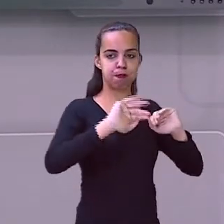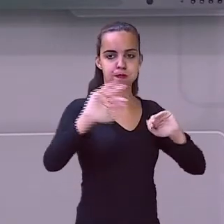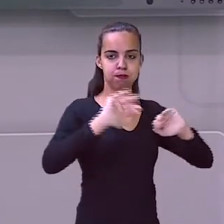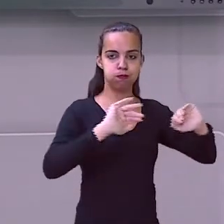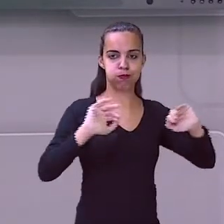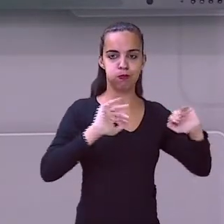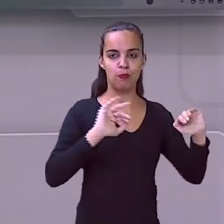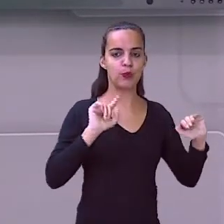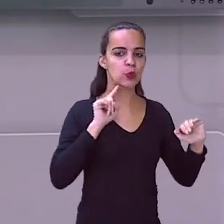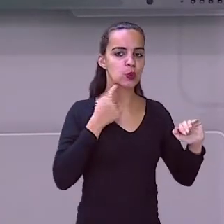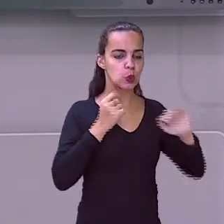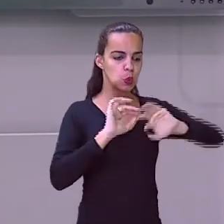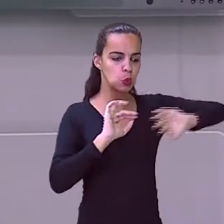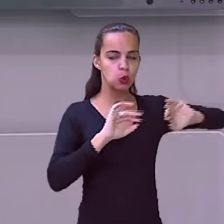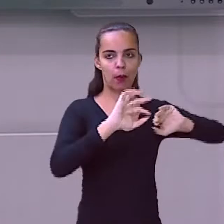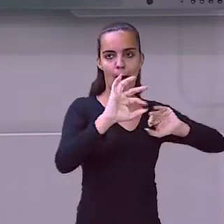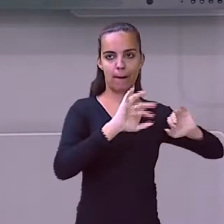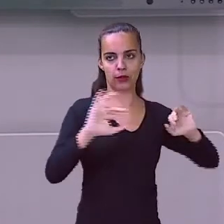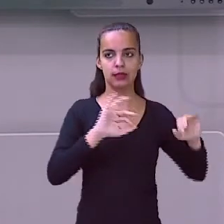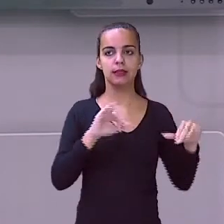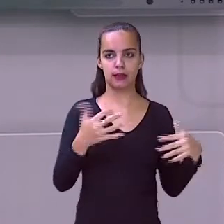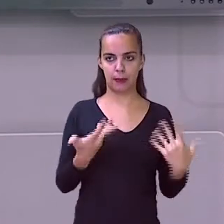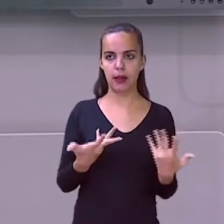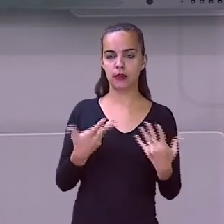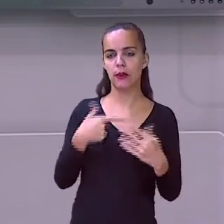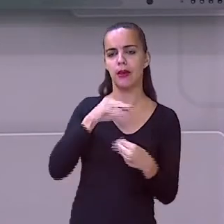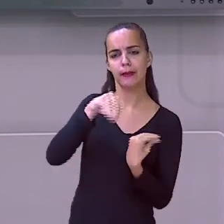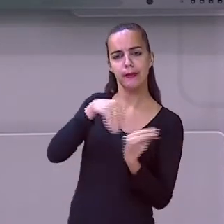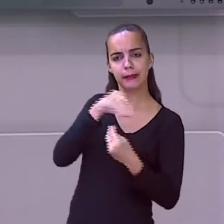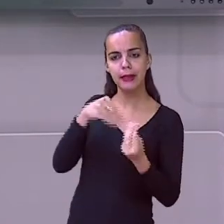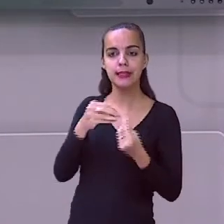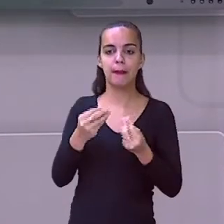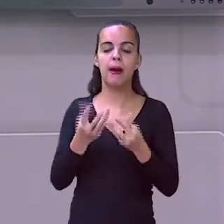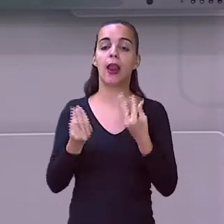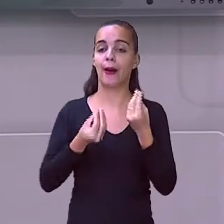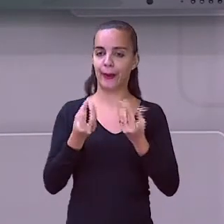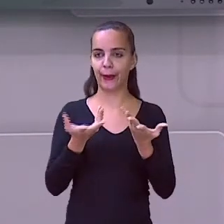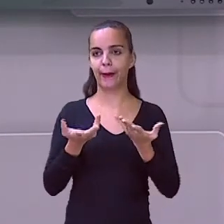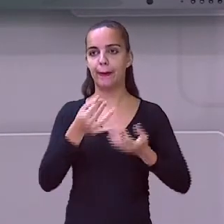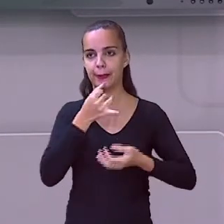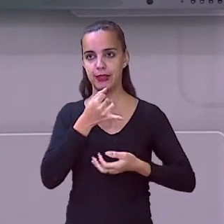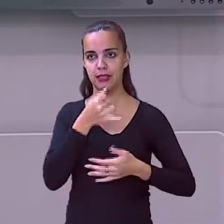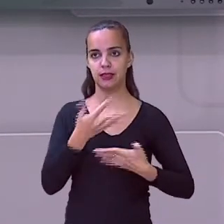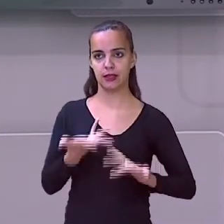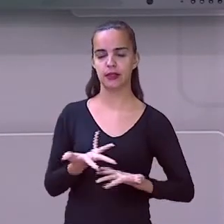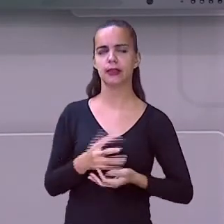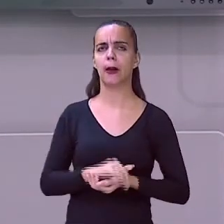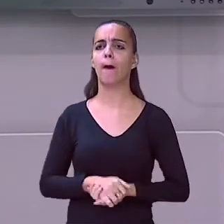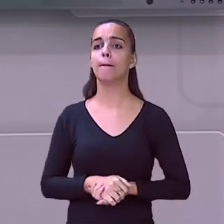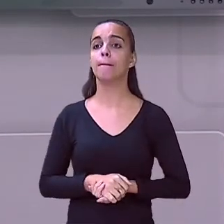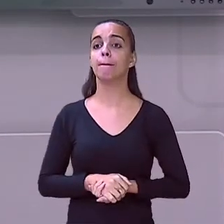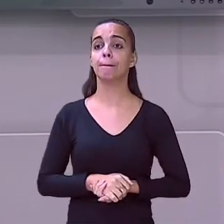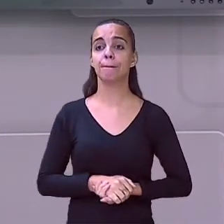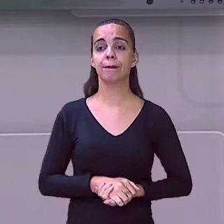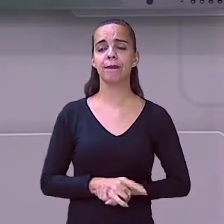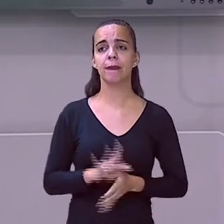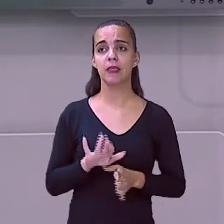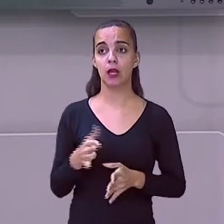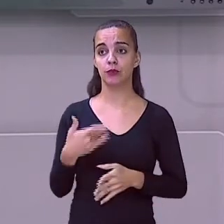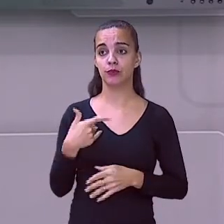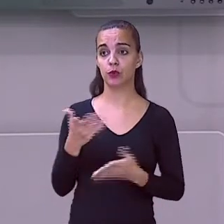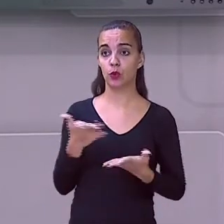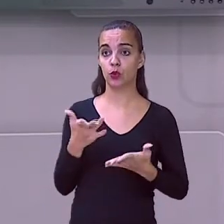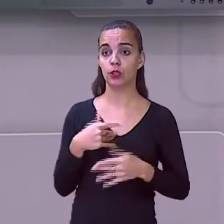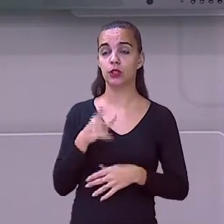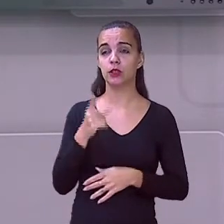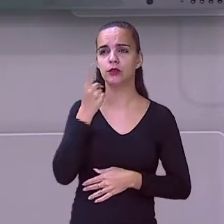necessidades para separar componentes de uma mistura, tá? E aí, nós